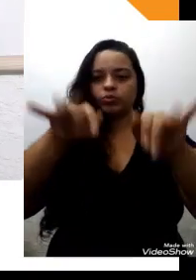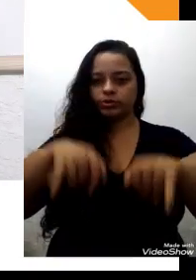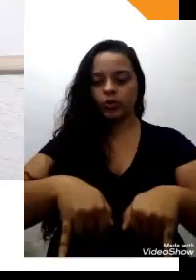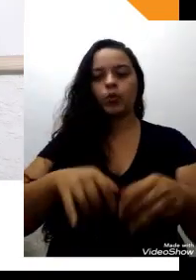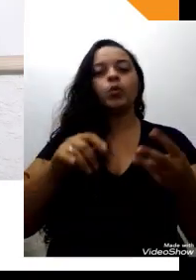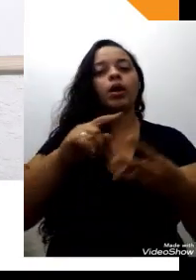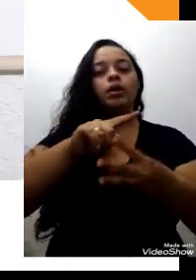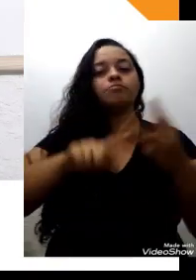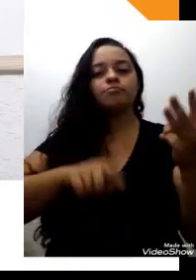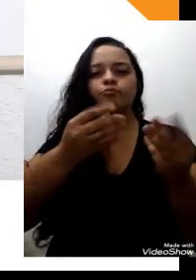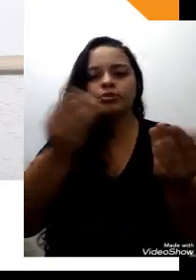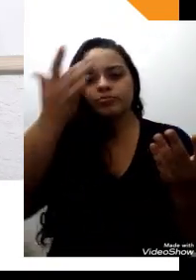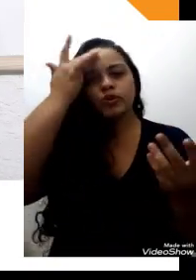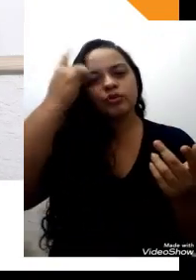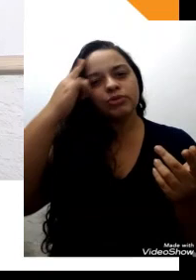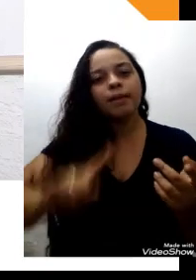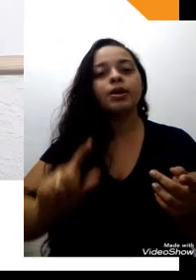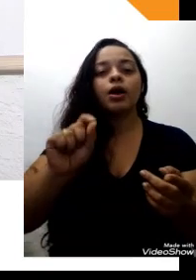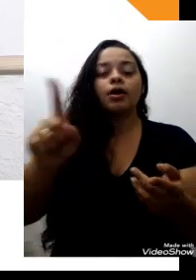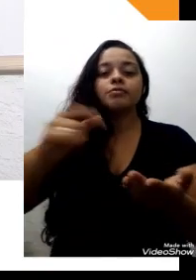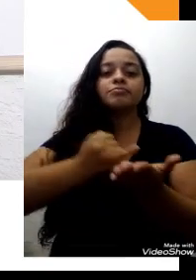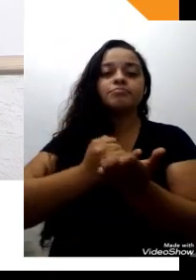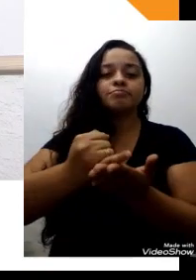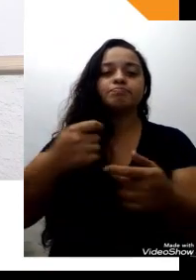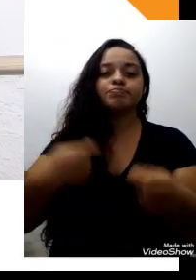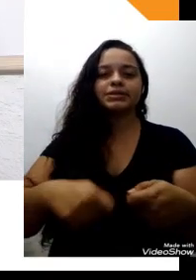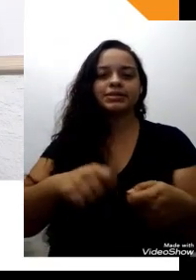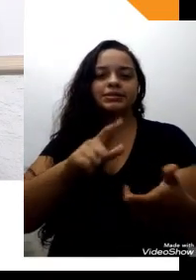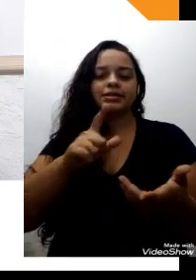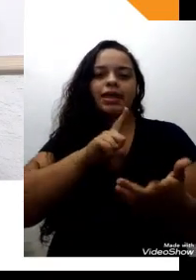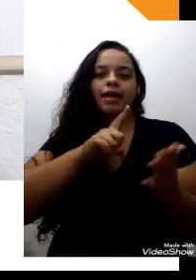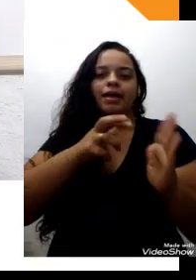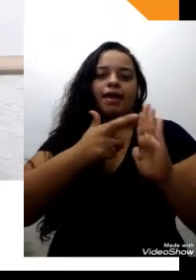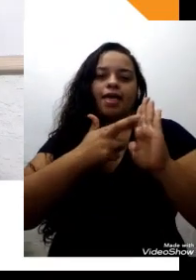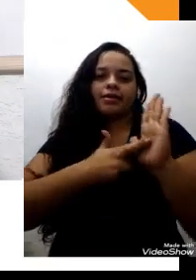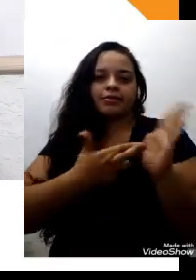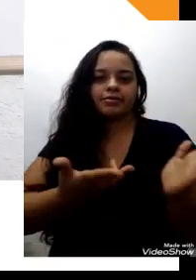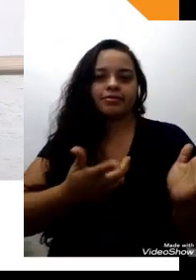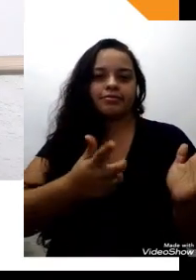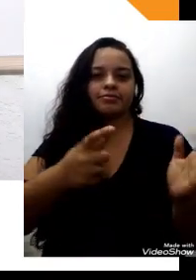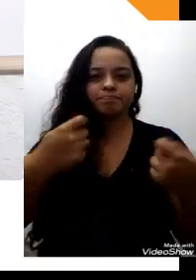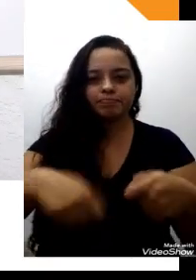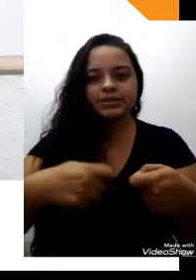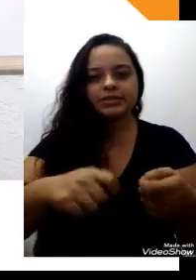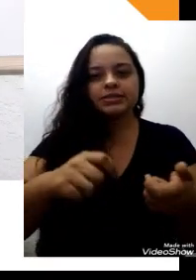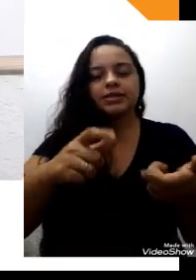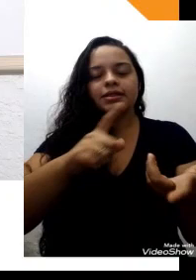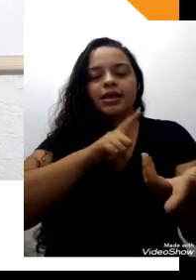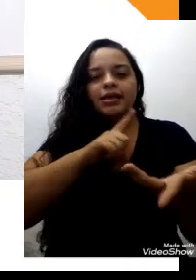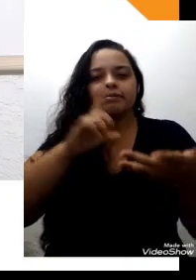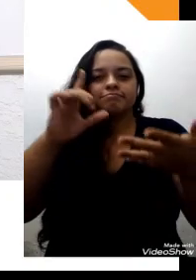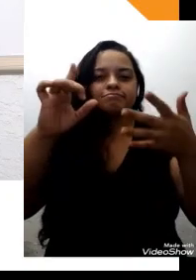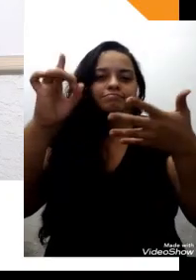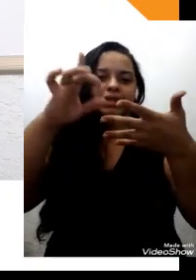conclusão. Mas o que muitos não sabem é que a introdução precisa cumprir algumas funções. A introdução precisa